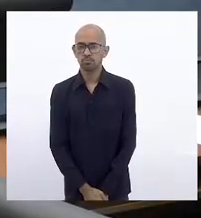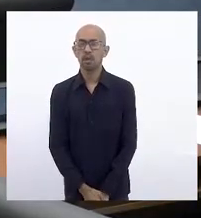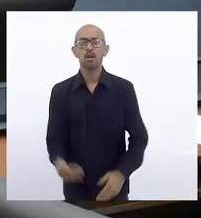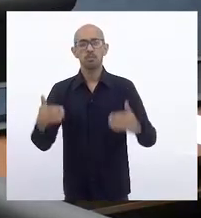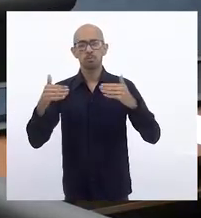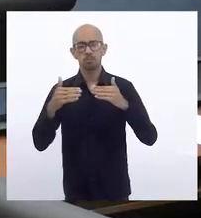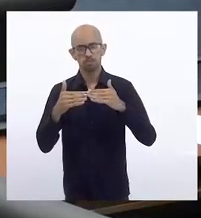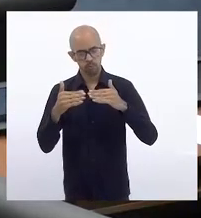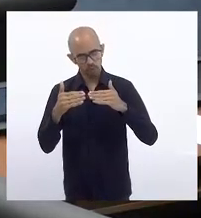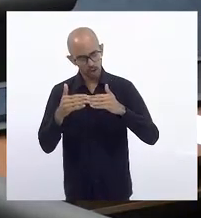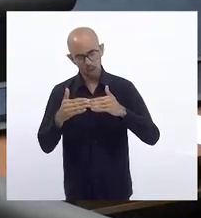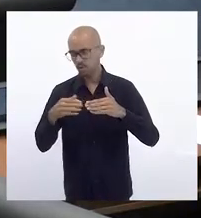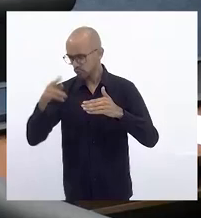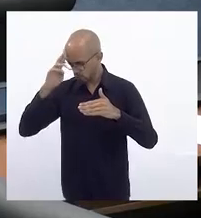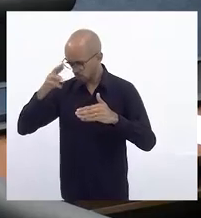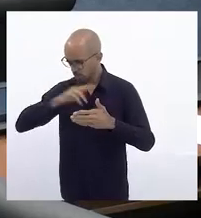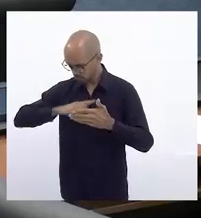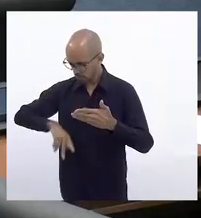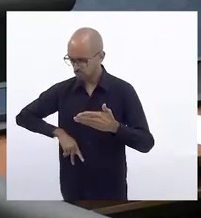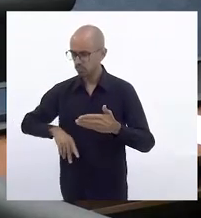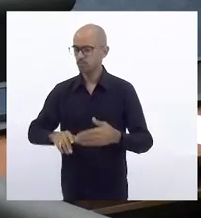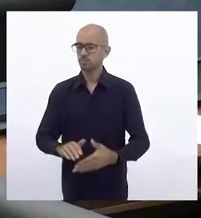Parecer é favorável, presidente.